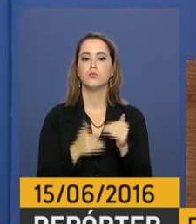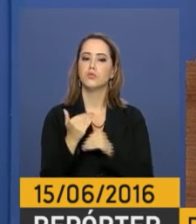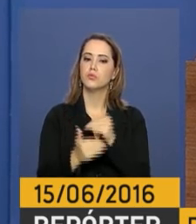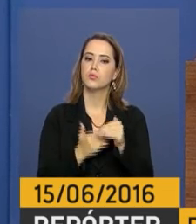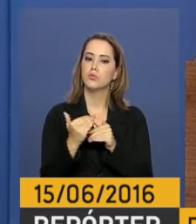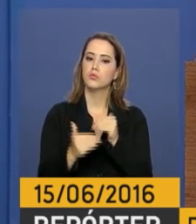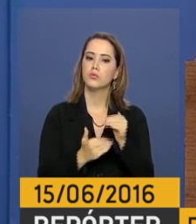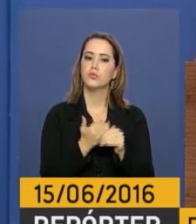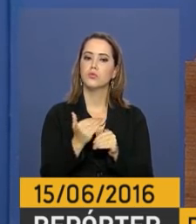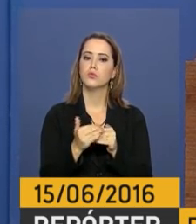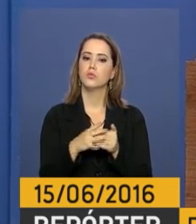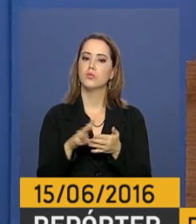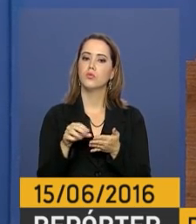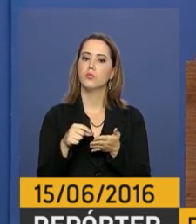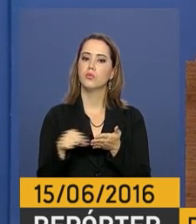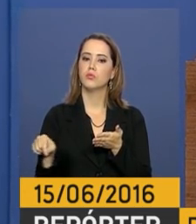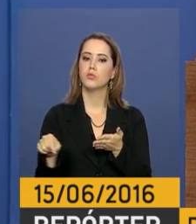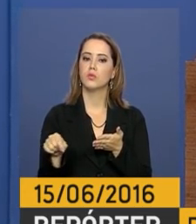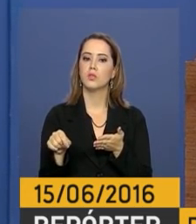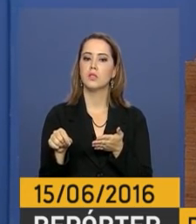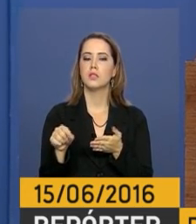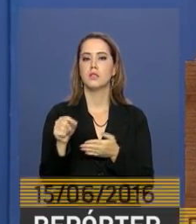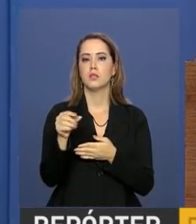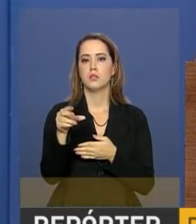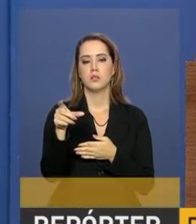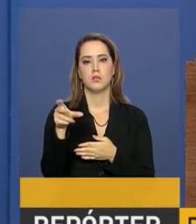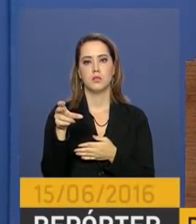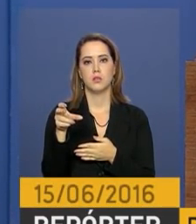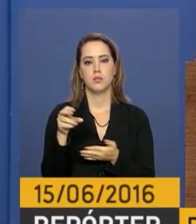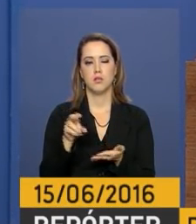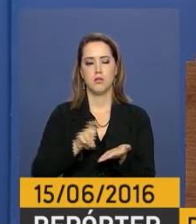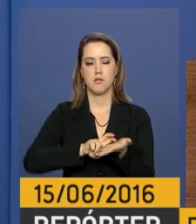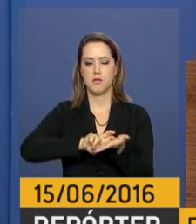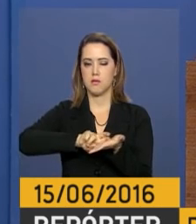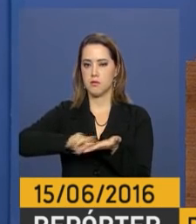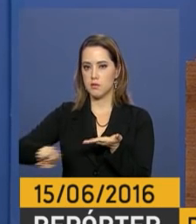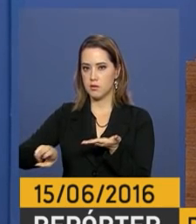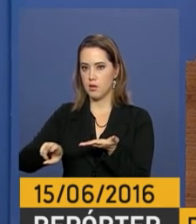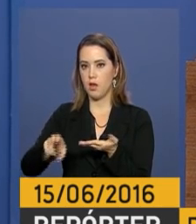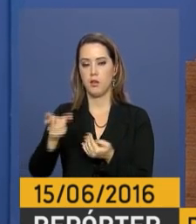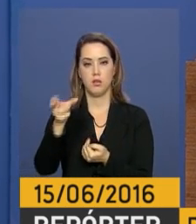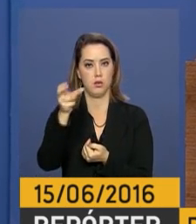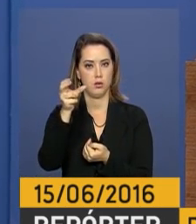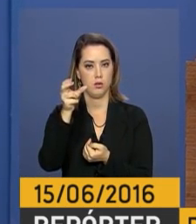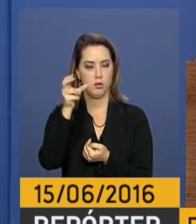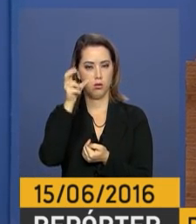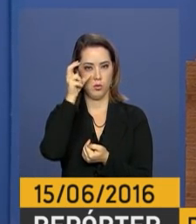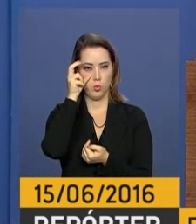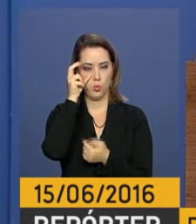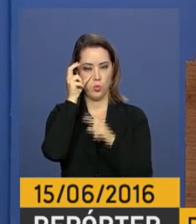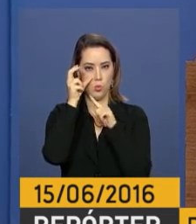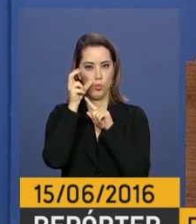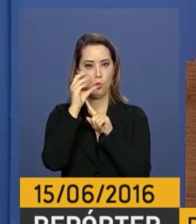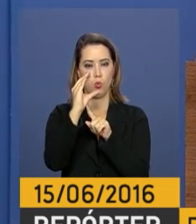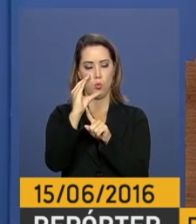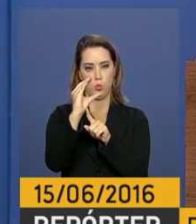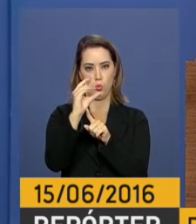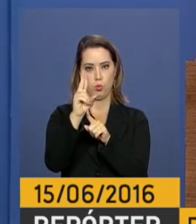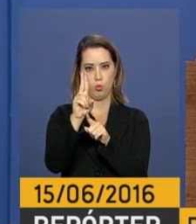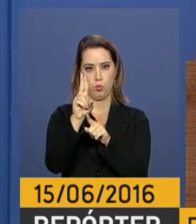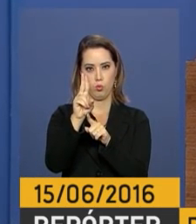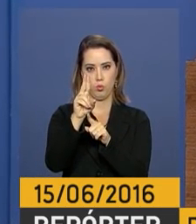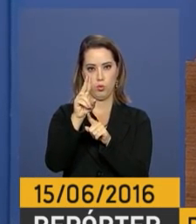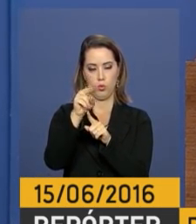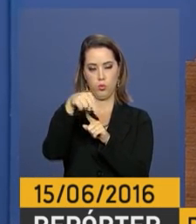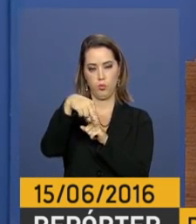de cassação do presidente da Câmara, o Eduardo Cunha. Eh, como é que isso pode impactar? Isso foi discutido com os líderes. Que